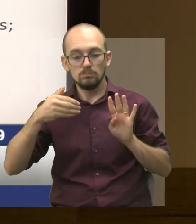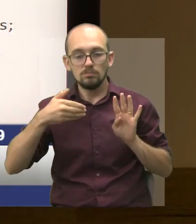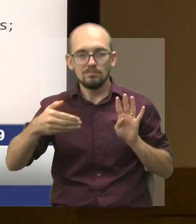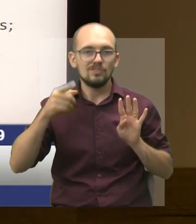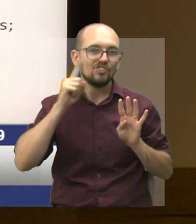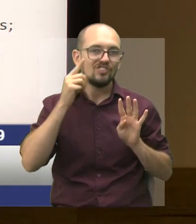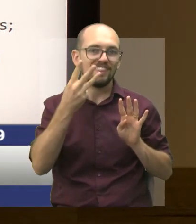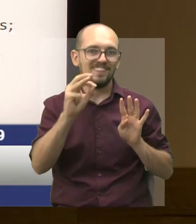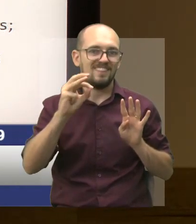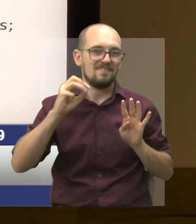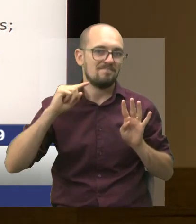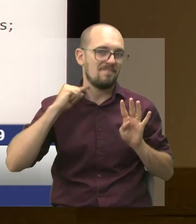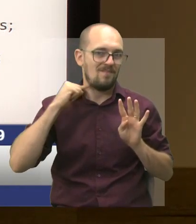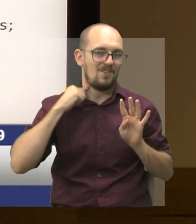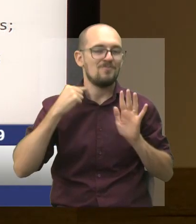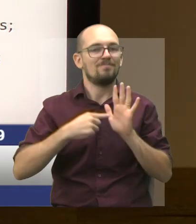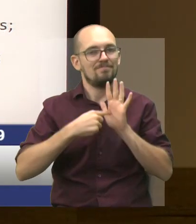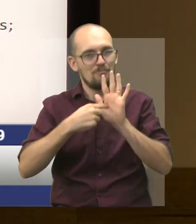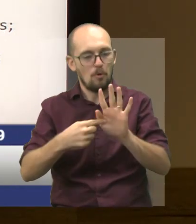se refere